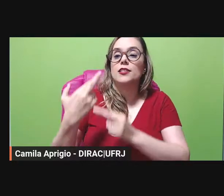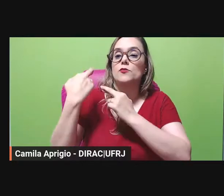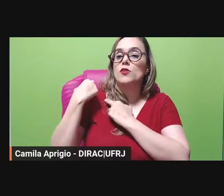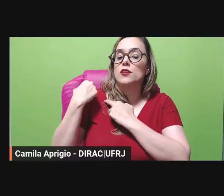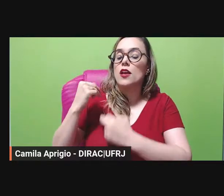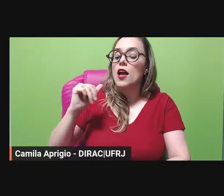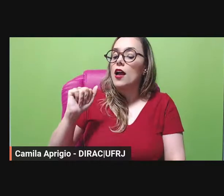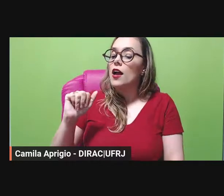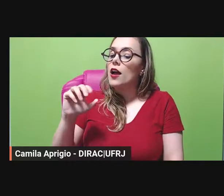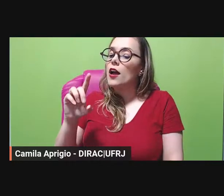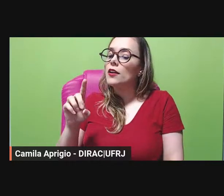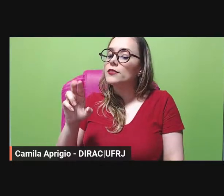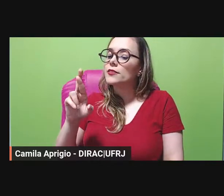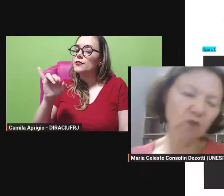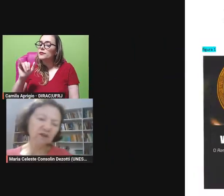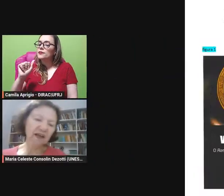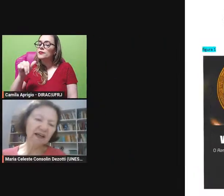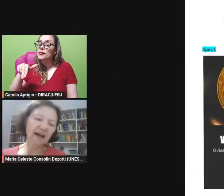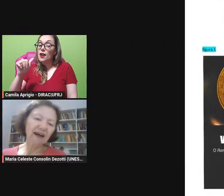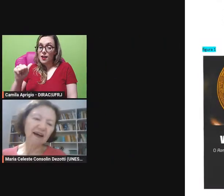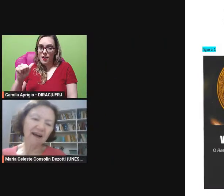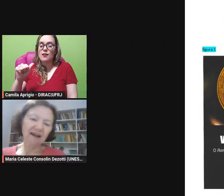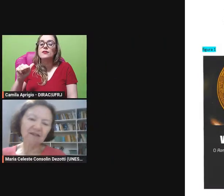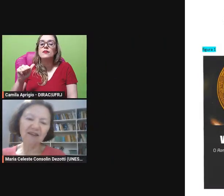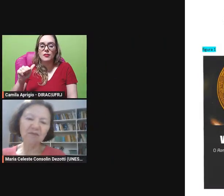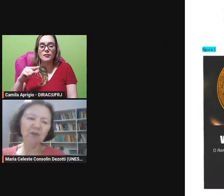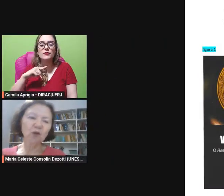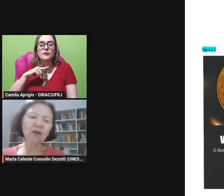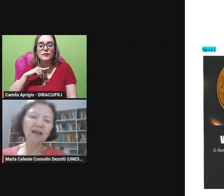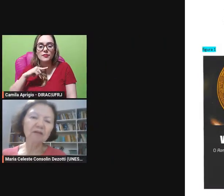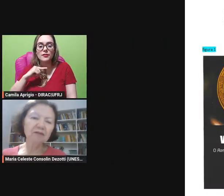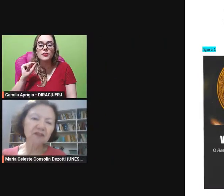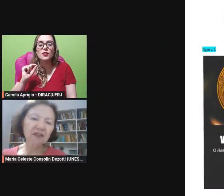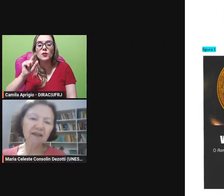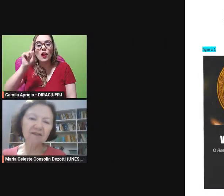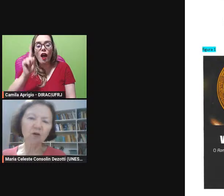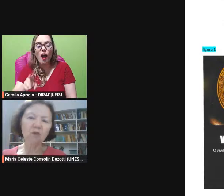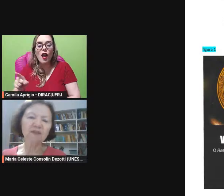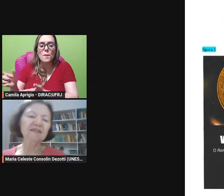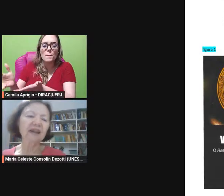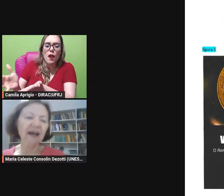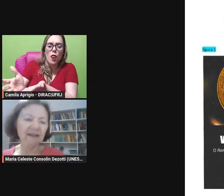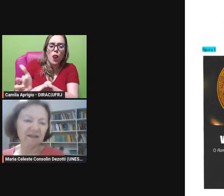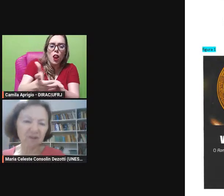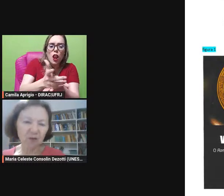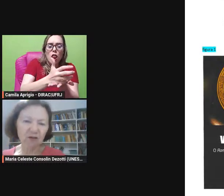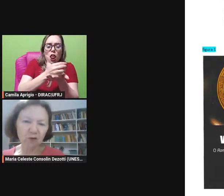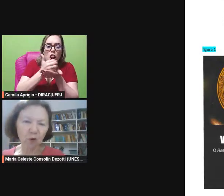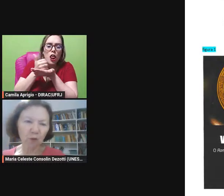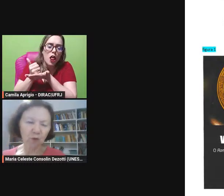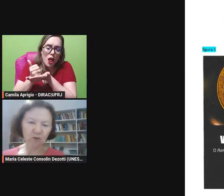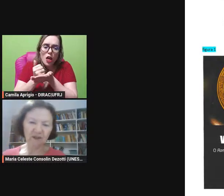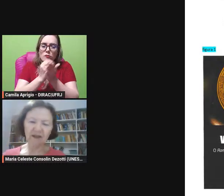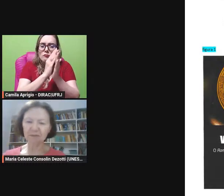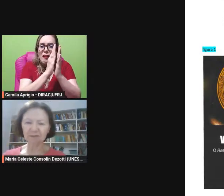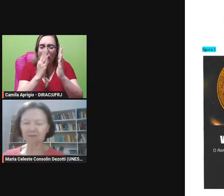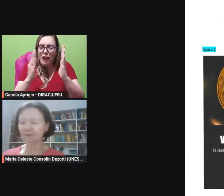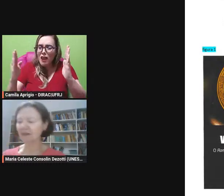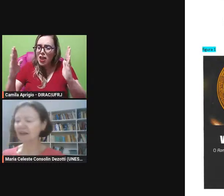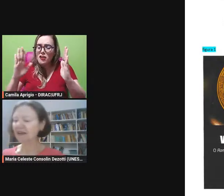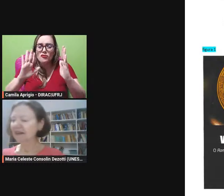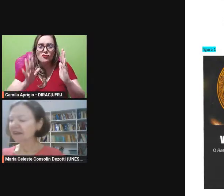que contém contém as biografias romanciadas do exopo